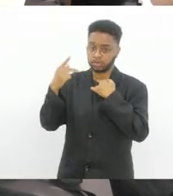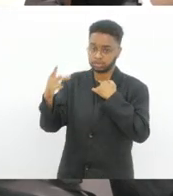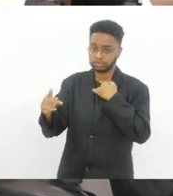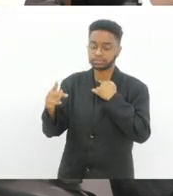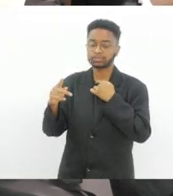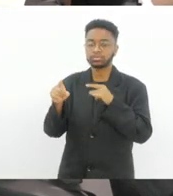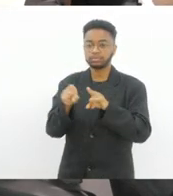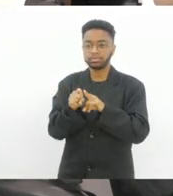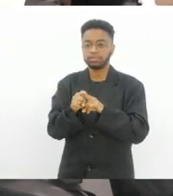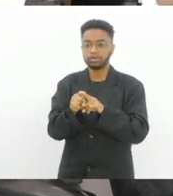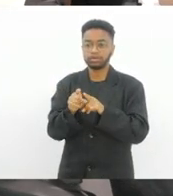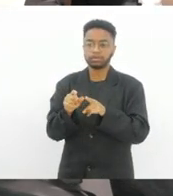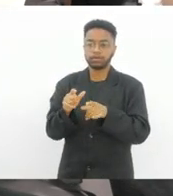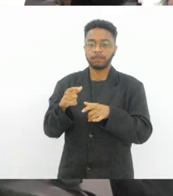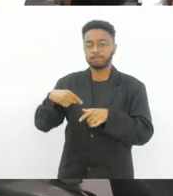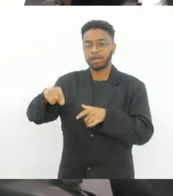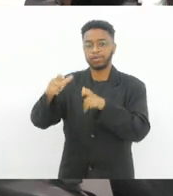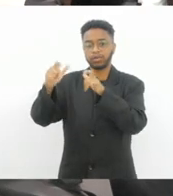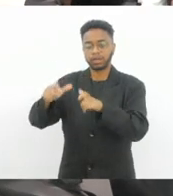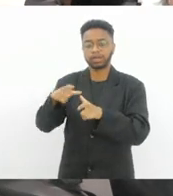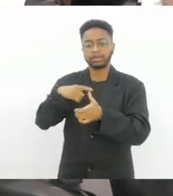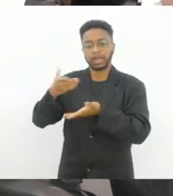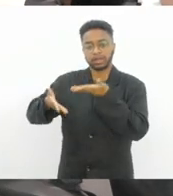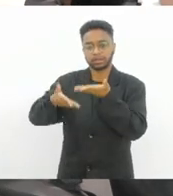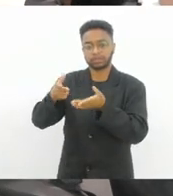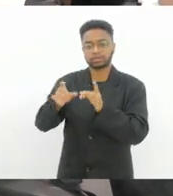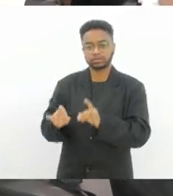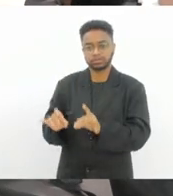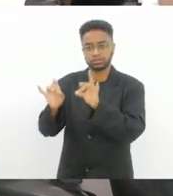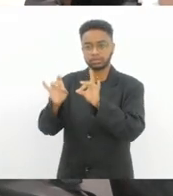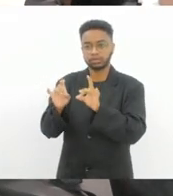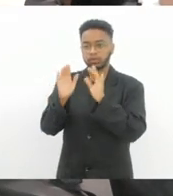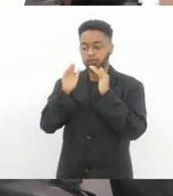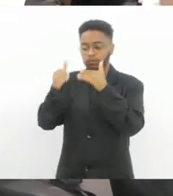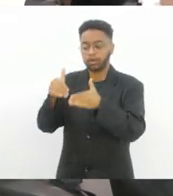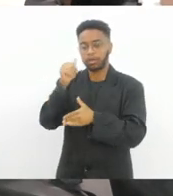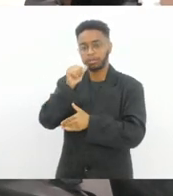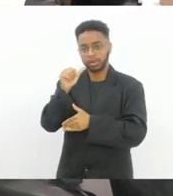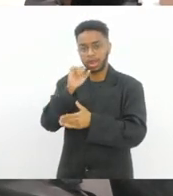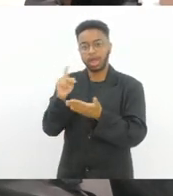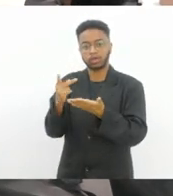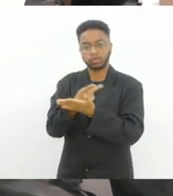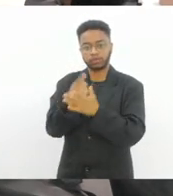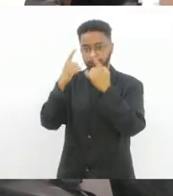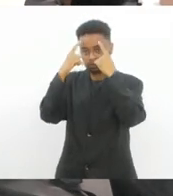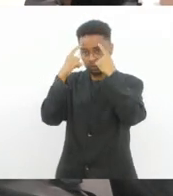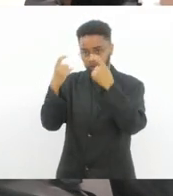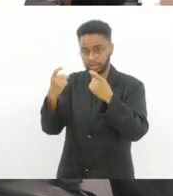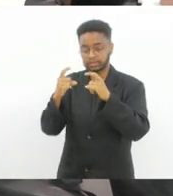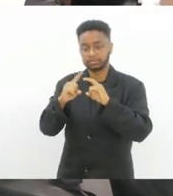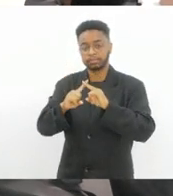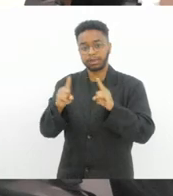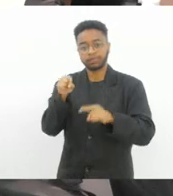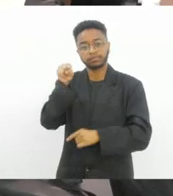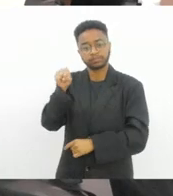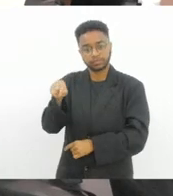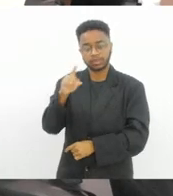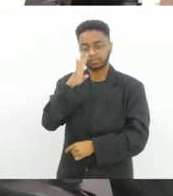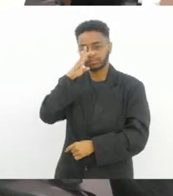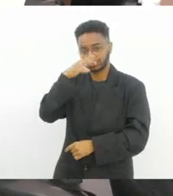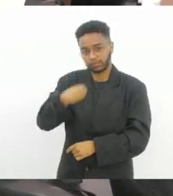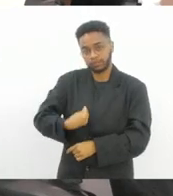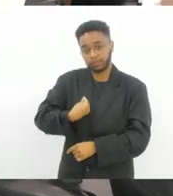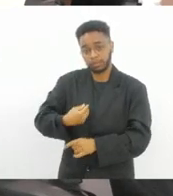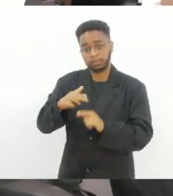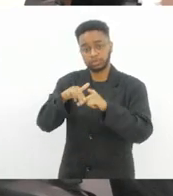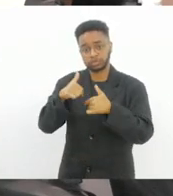para um serviço de atendimento especializado com relação a mulheres em situação de violência, mas a senhora é uma sobrevivente, por